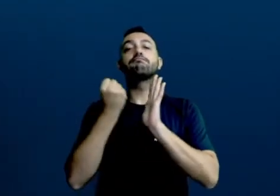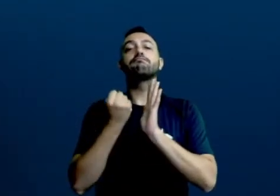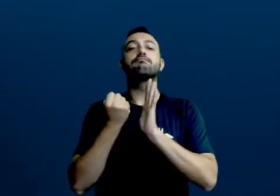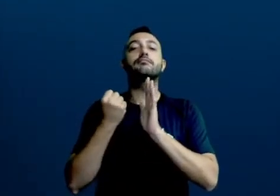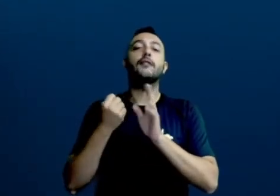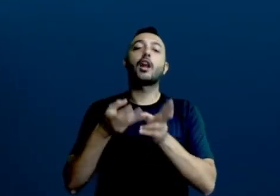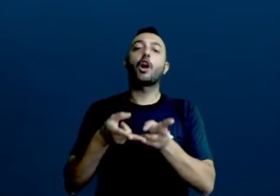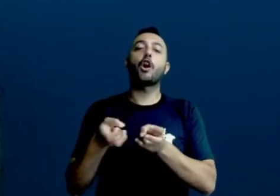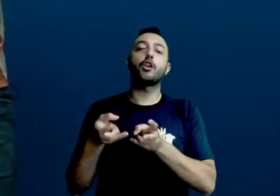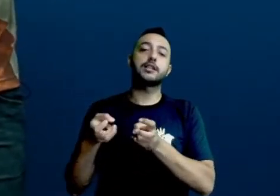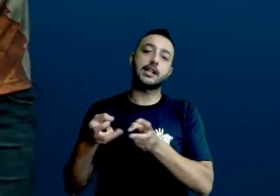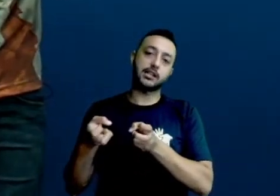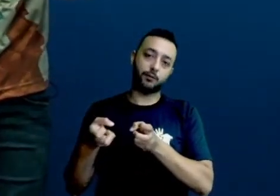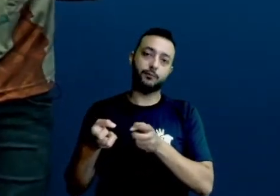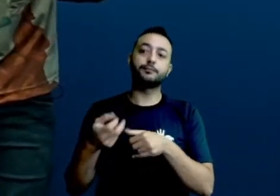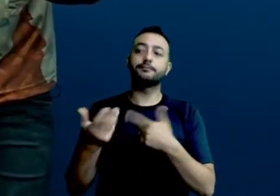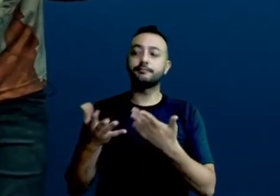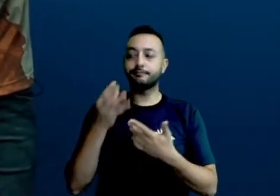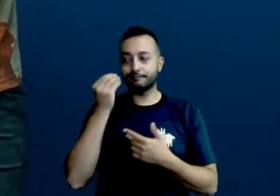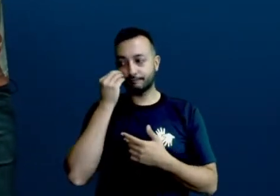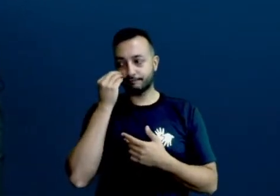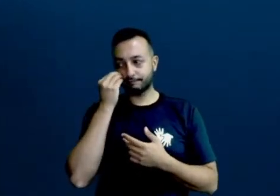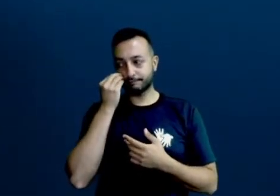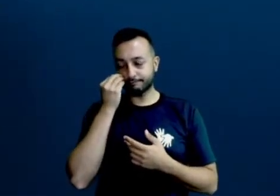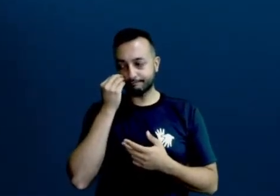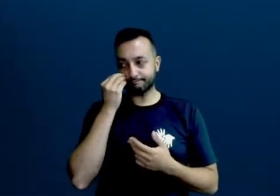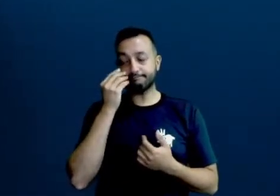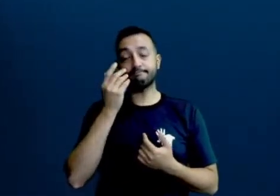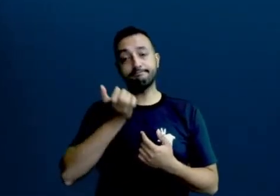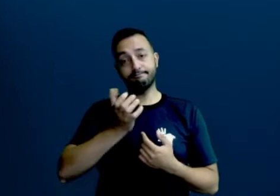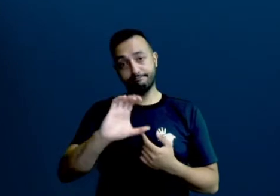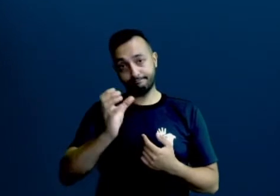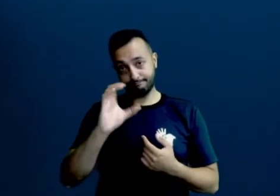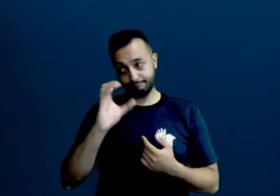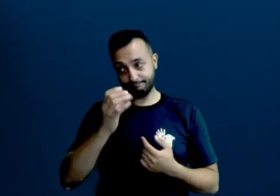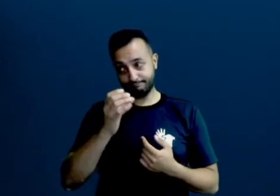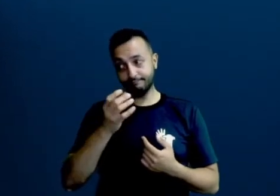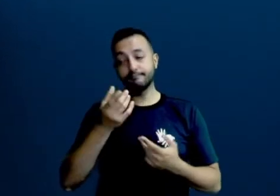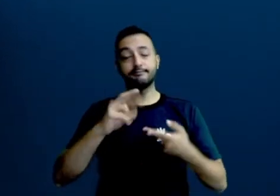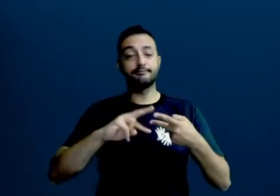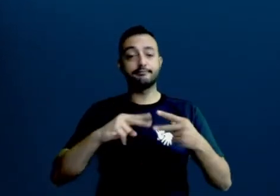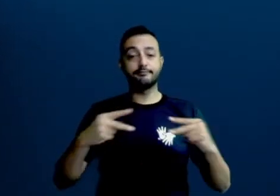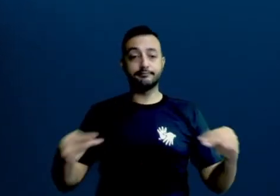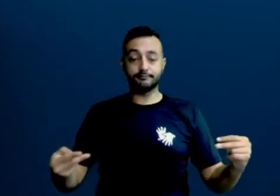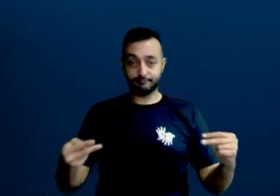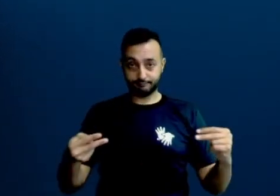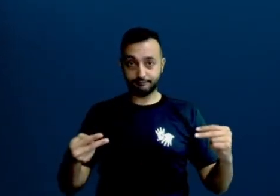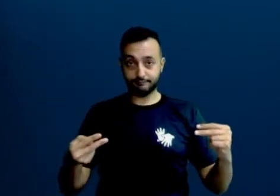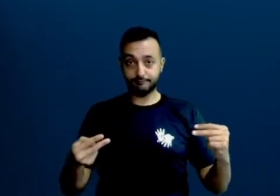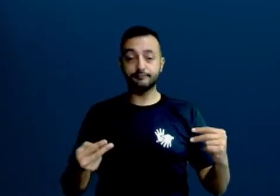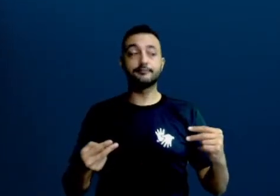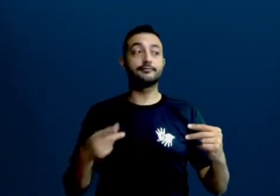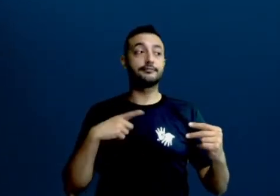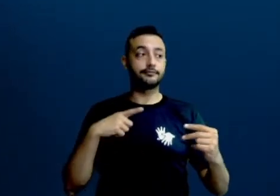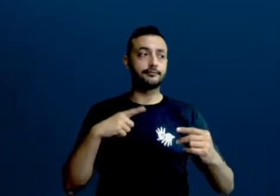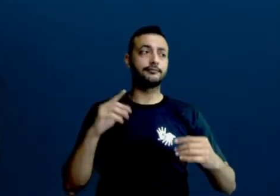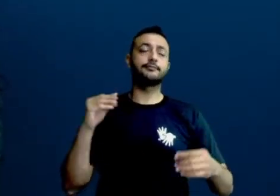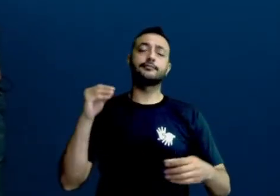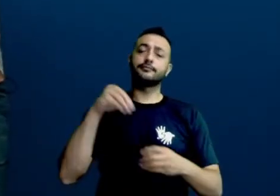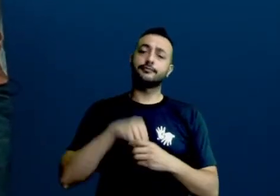colonização então aí a gente observa que a ciência né A genética ela está